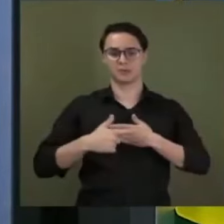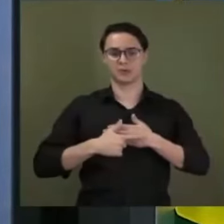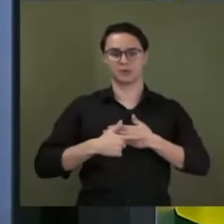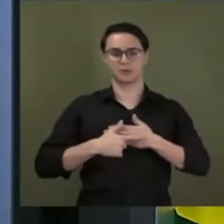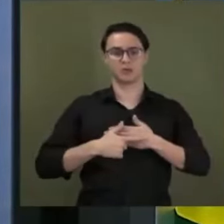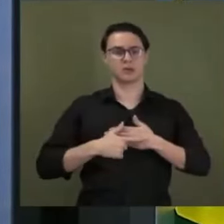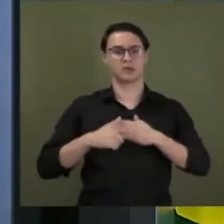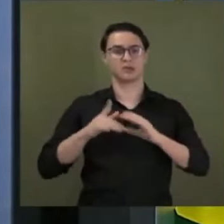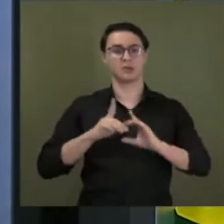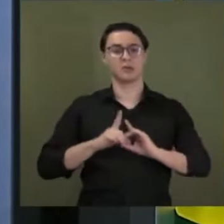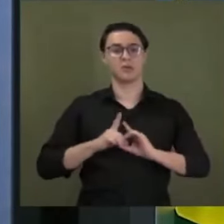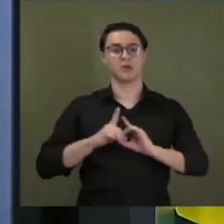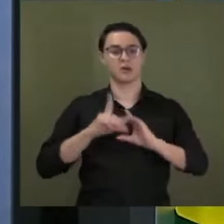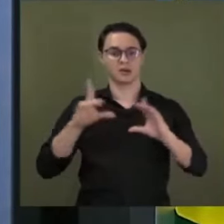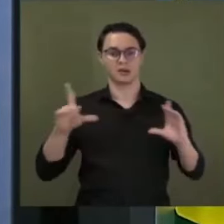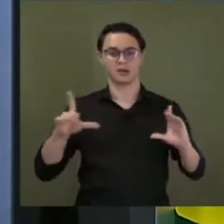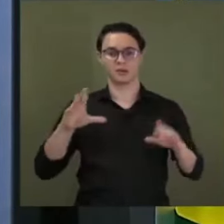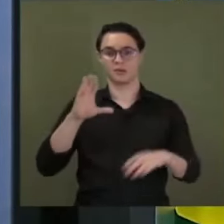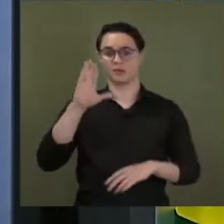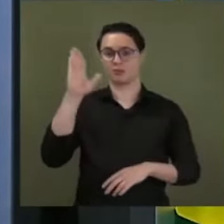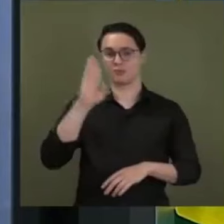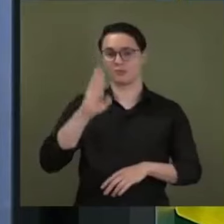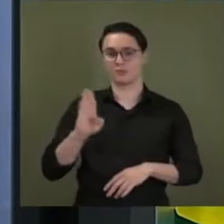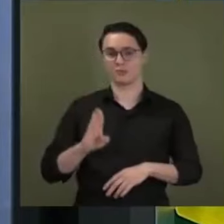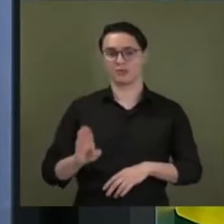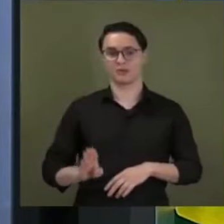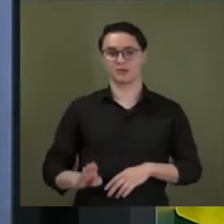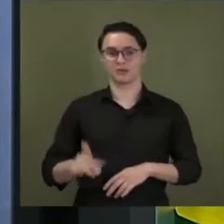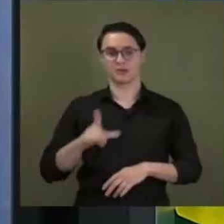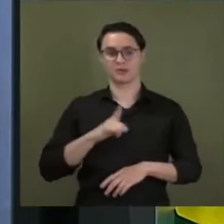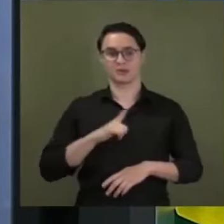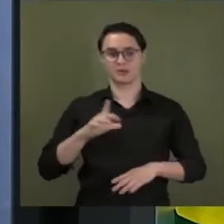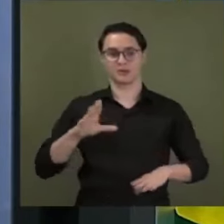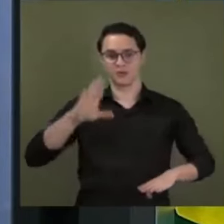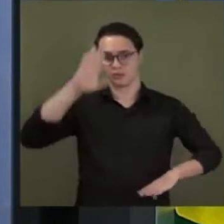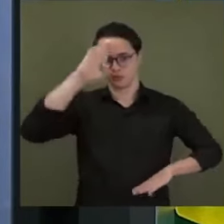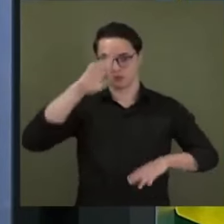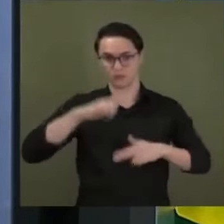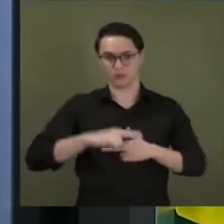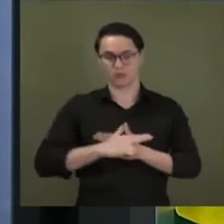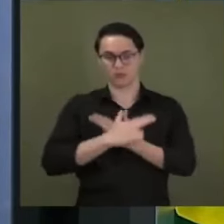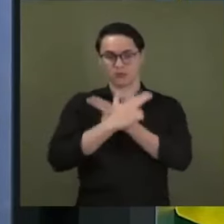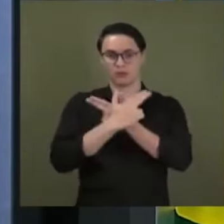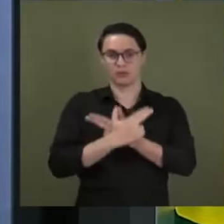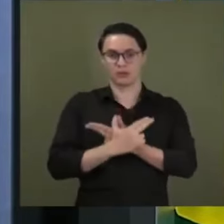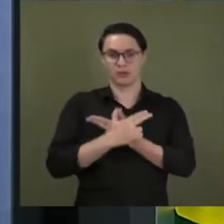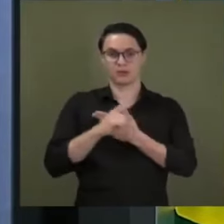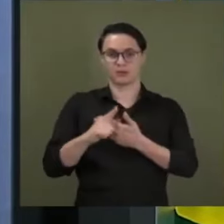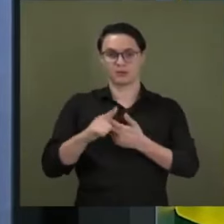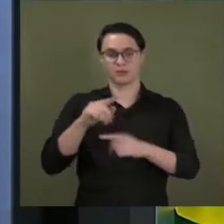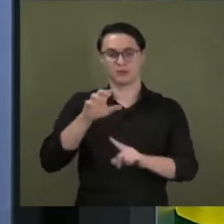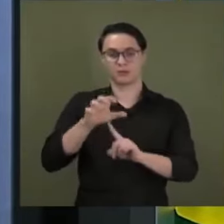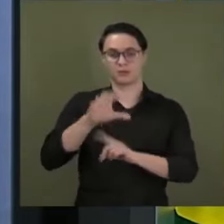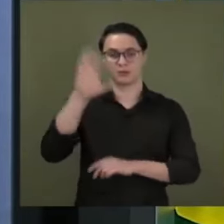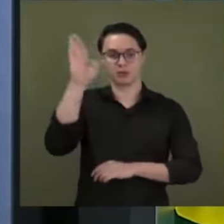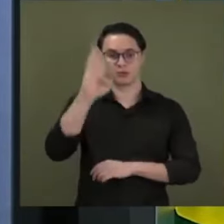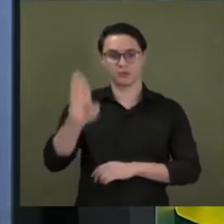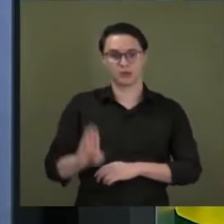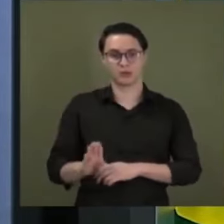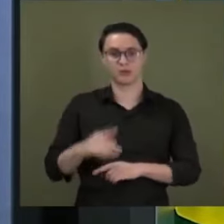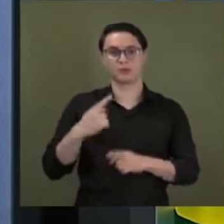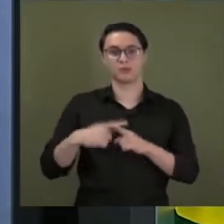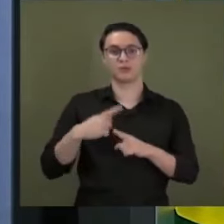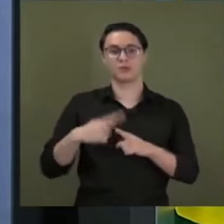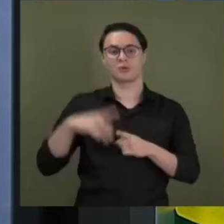democraticamente até ter umas Forças Armadas altura do que o Brasil é porque o Brasil é uma